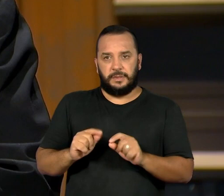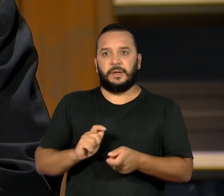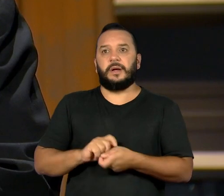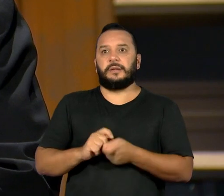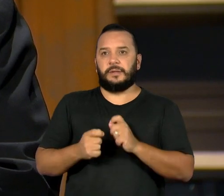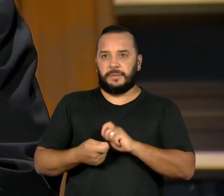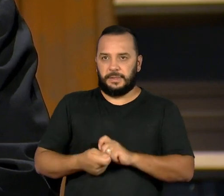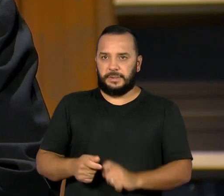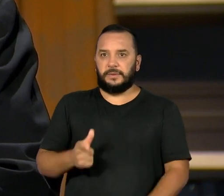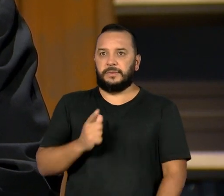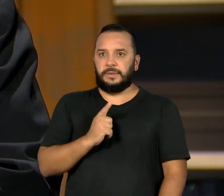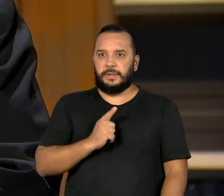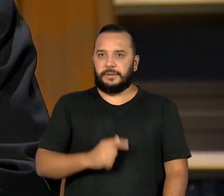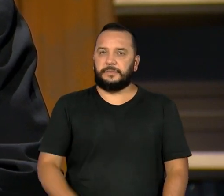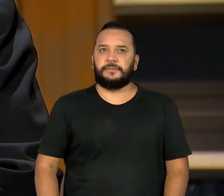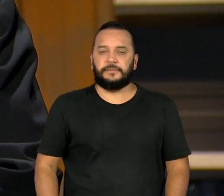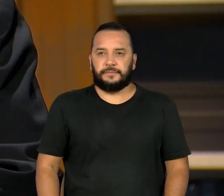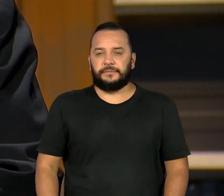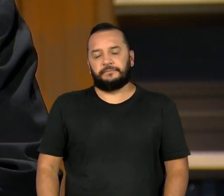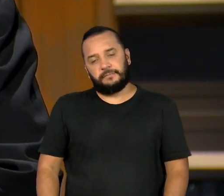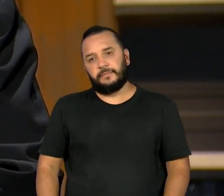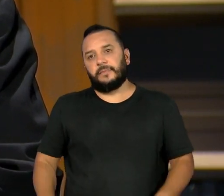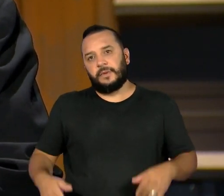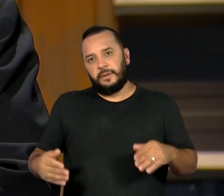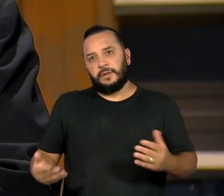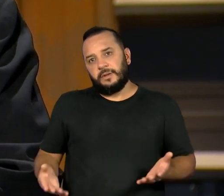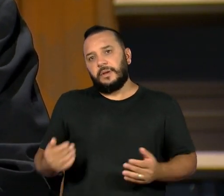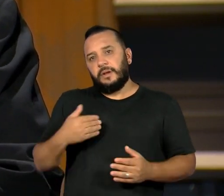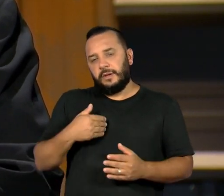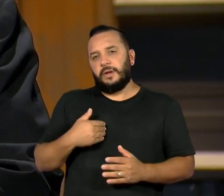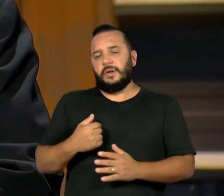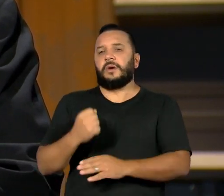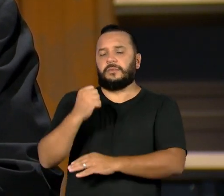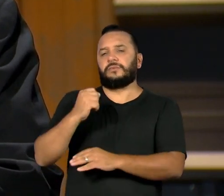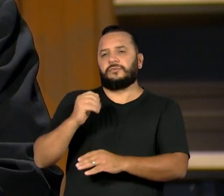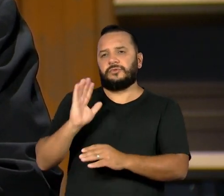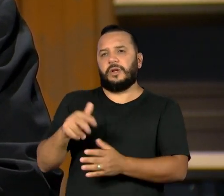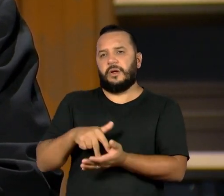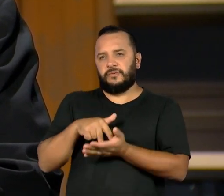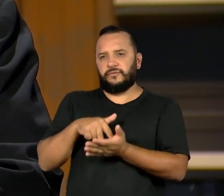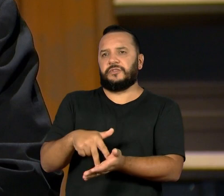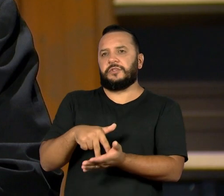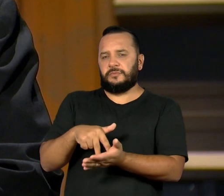adaptação. Né? E a gente ainda é muito resistente a essa